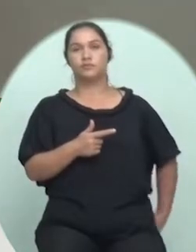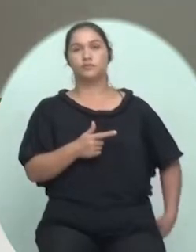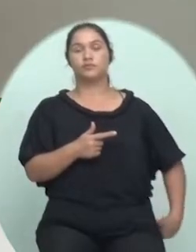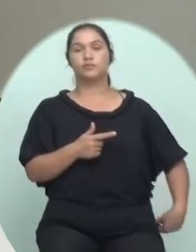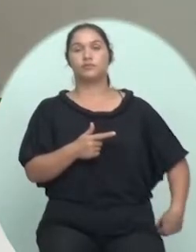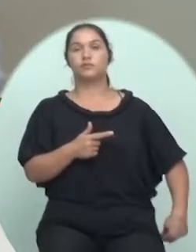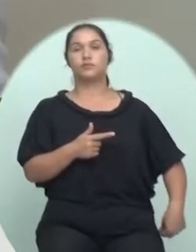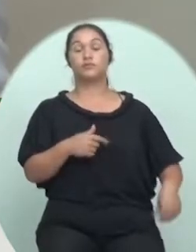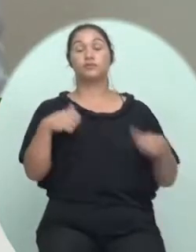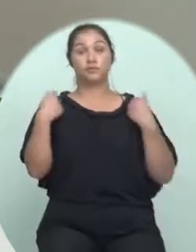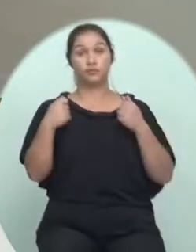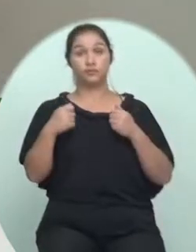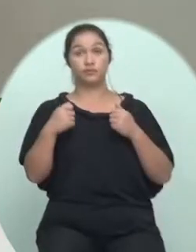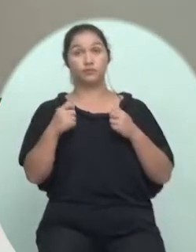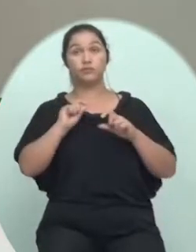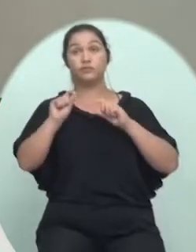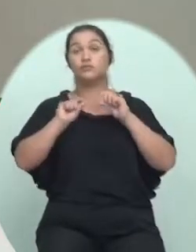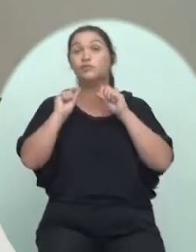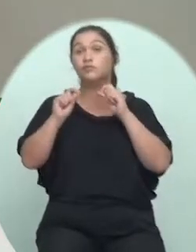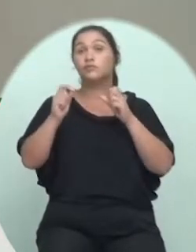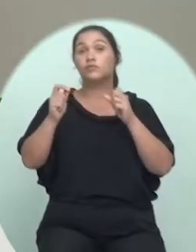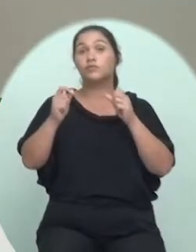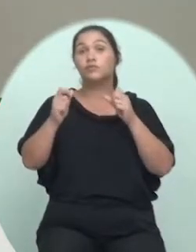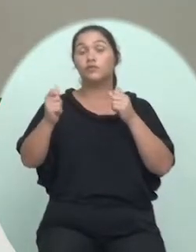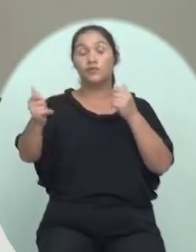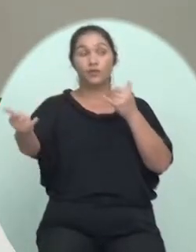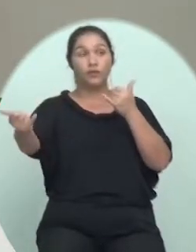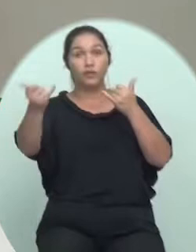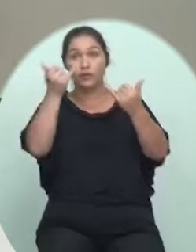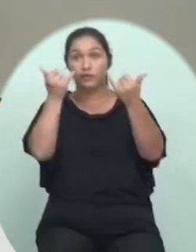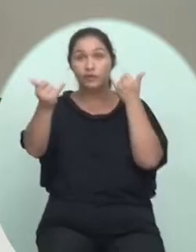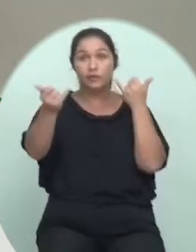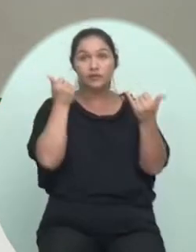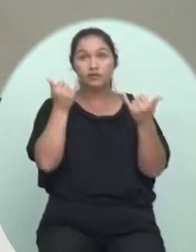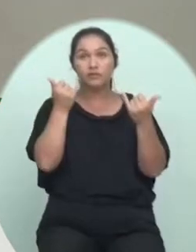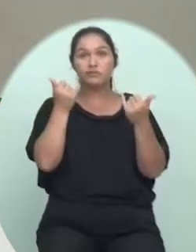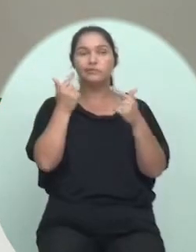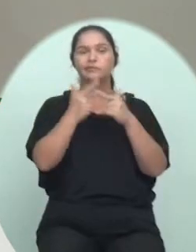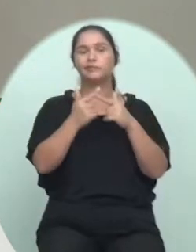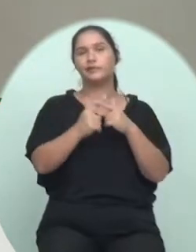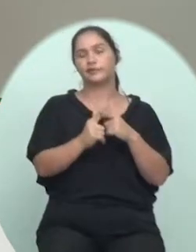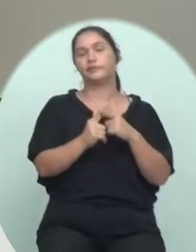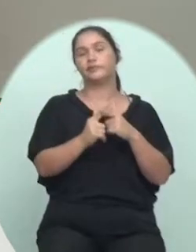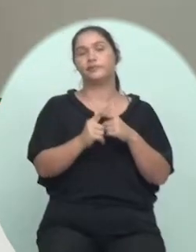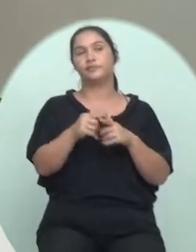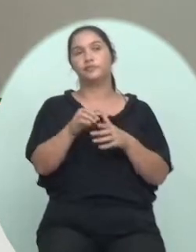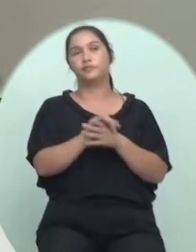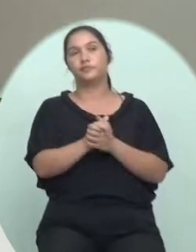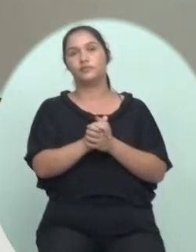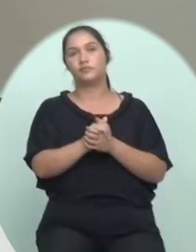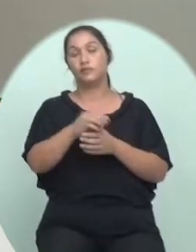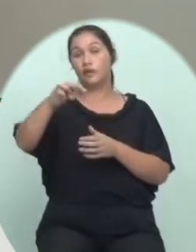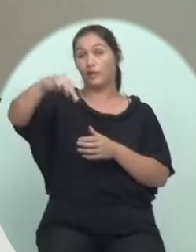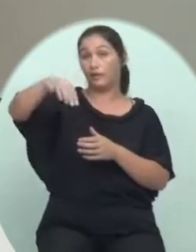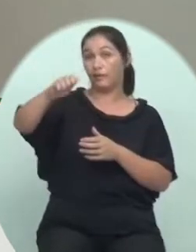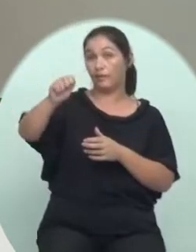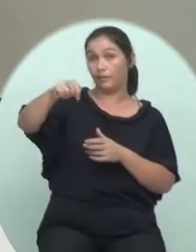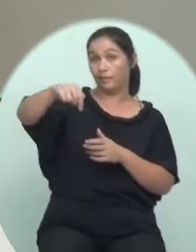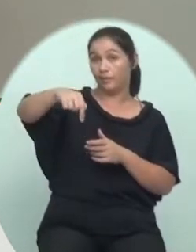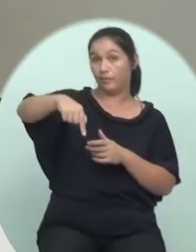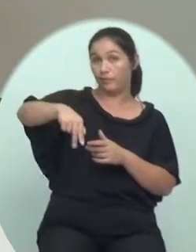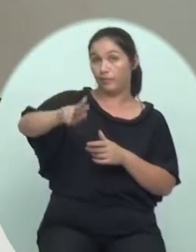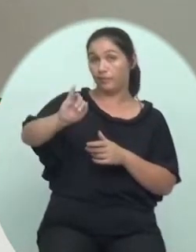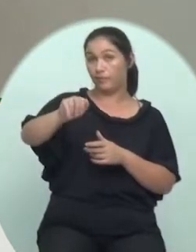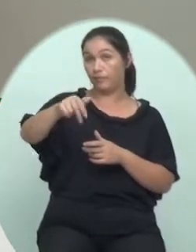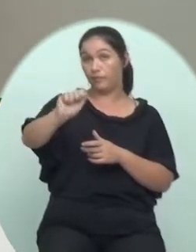precisamos de informação. Ora, essa máquina, eu tenho, pelo menos alguém comentou que ela tem um